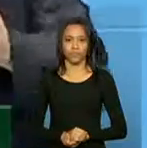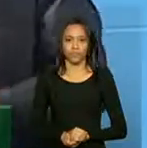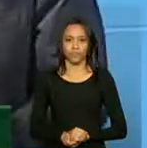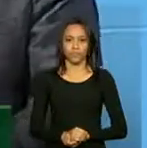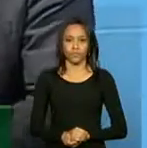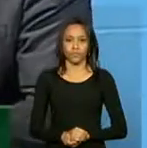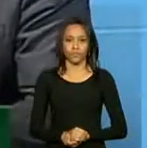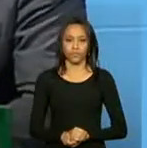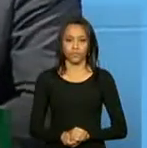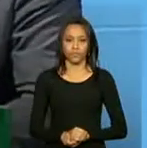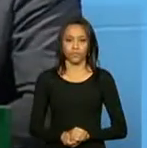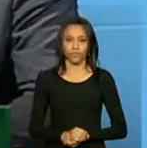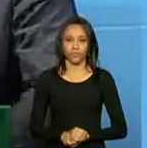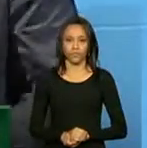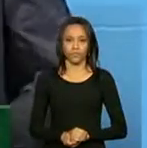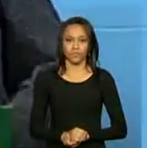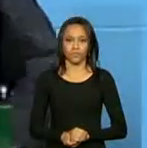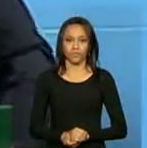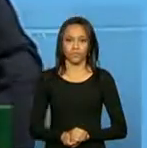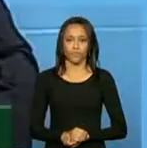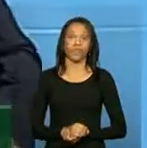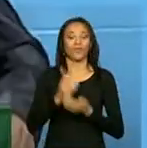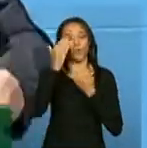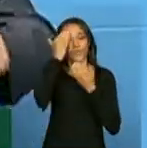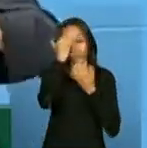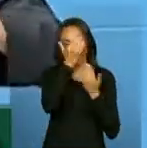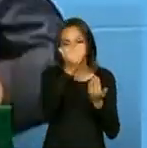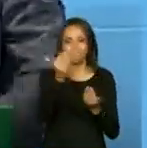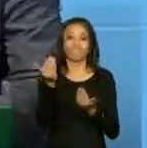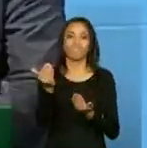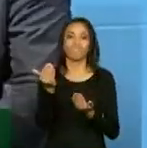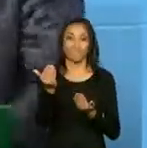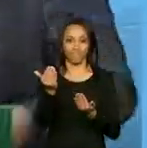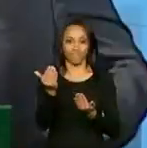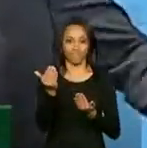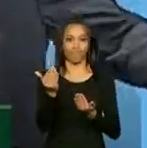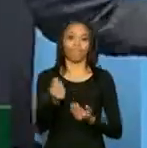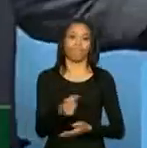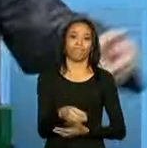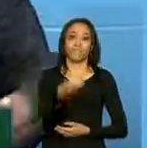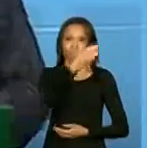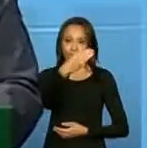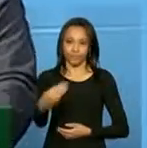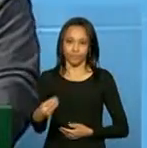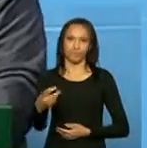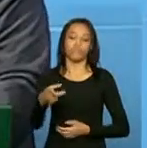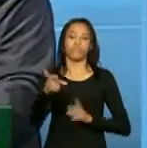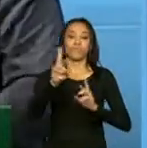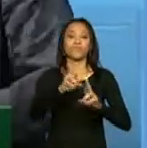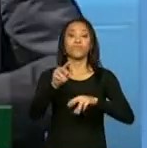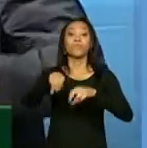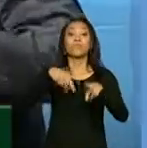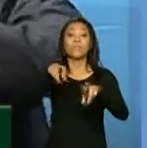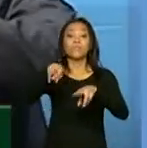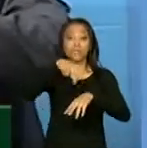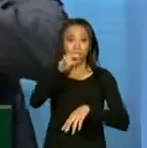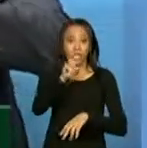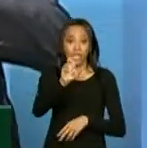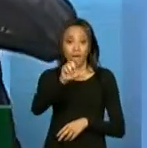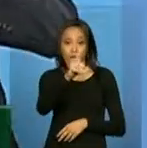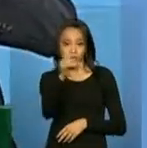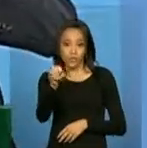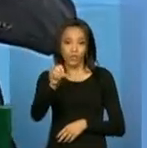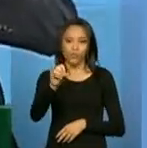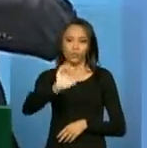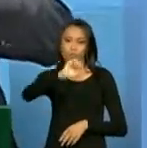Thank you, Minister Figueiredo. Obrigado, ministro das Relações Exteriores Figueiredo, também